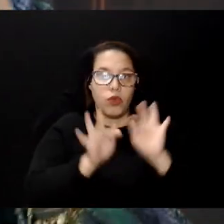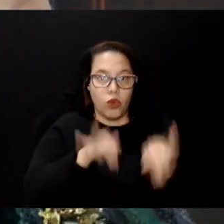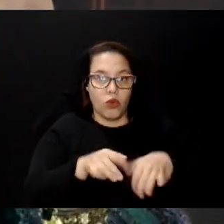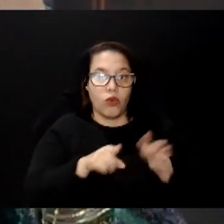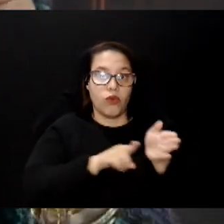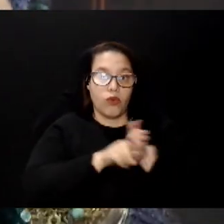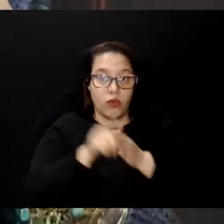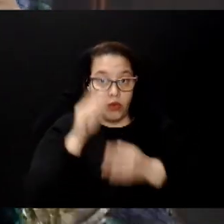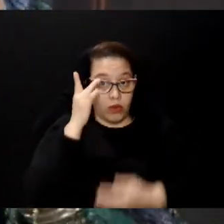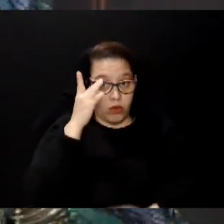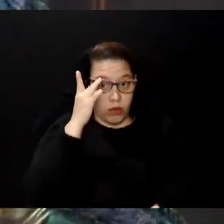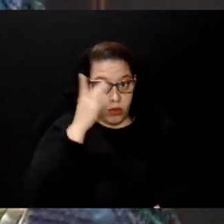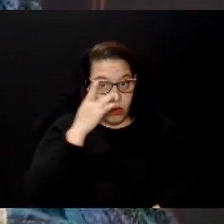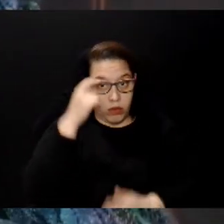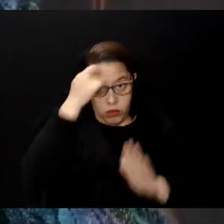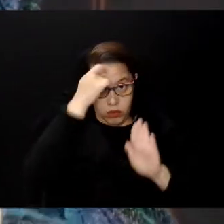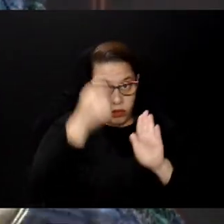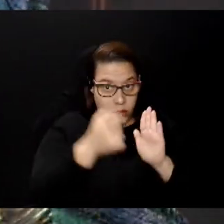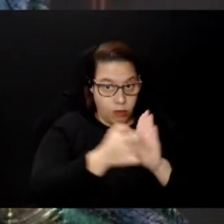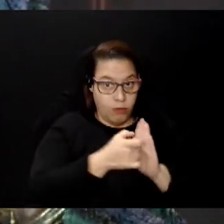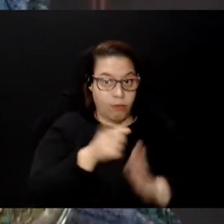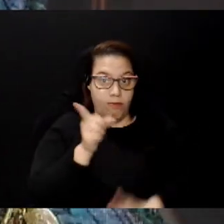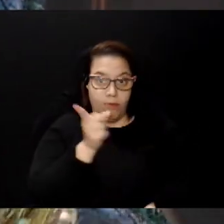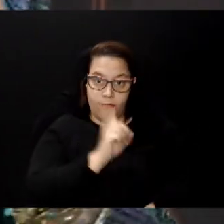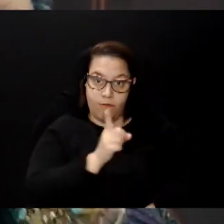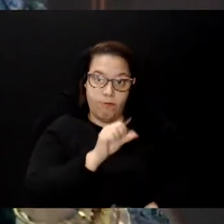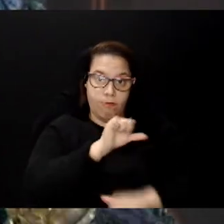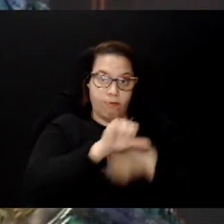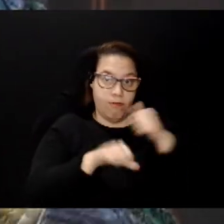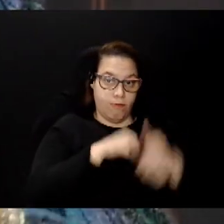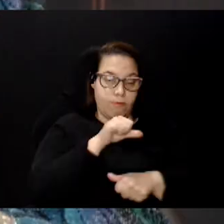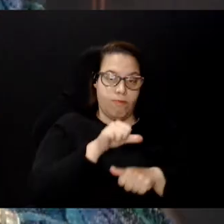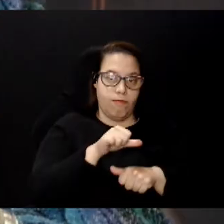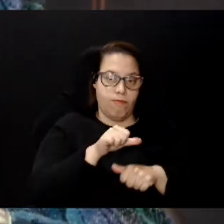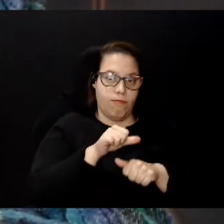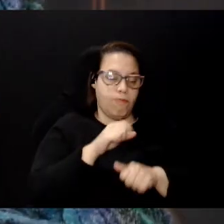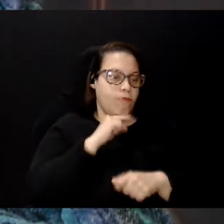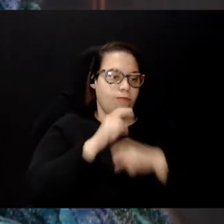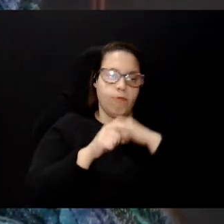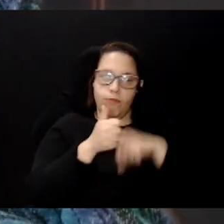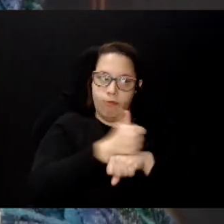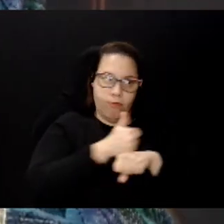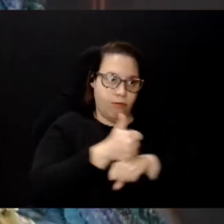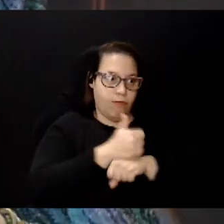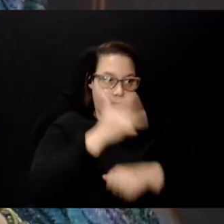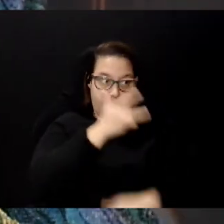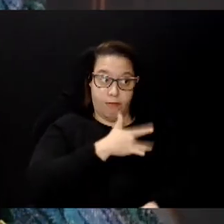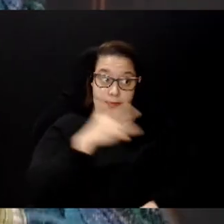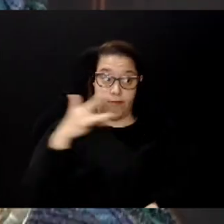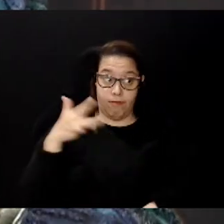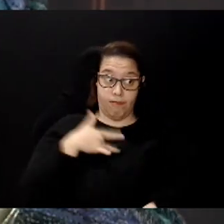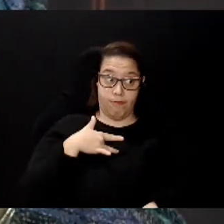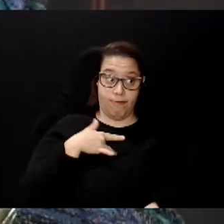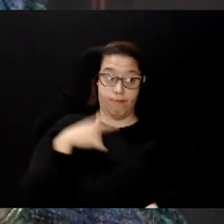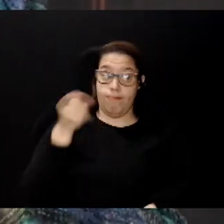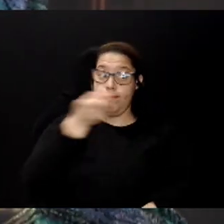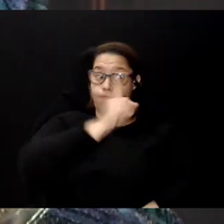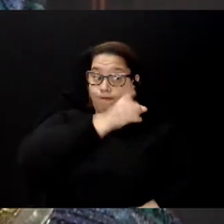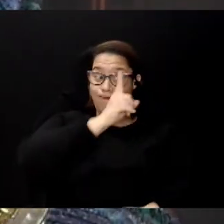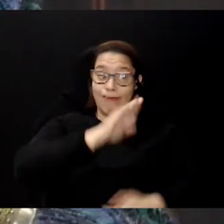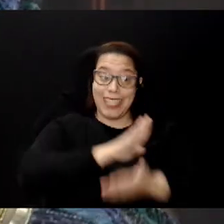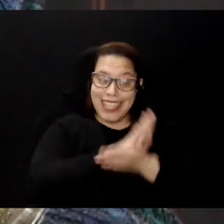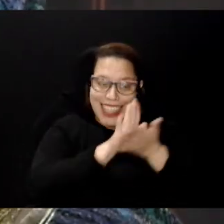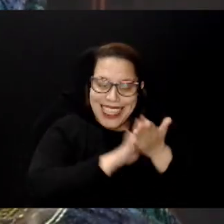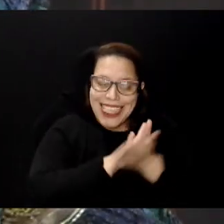IA não substitui nenhum profissional de saúde. Nenhum.